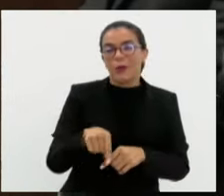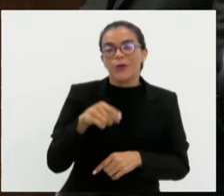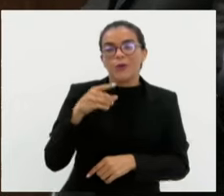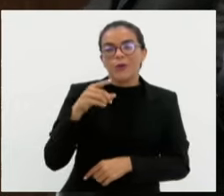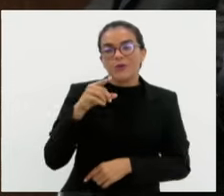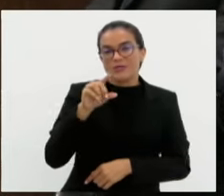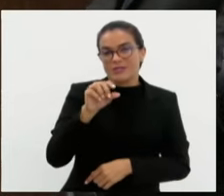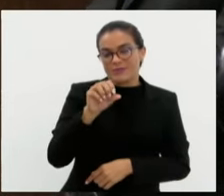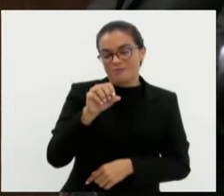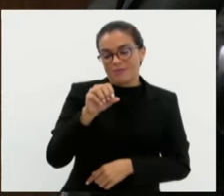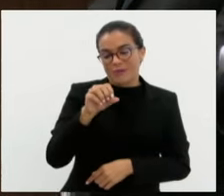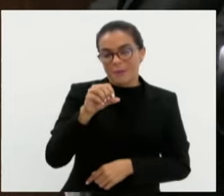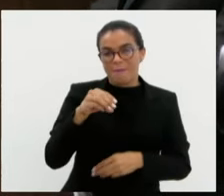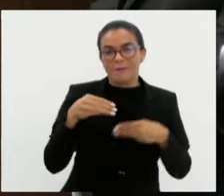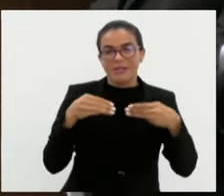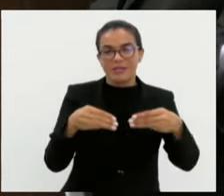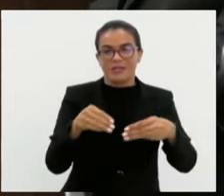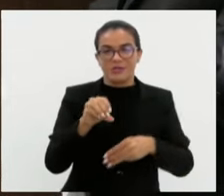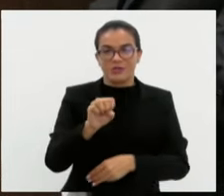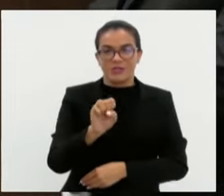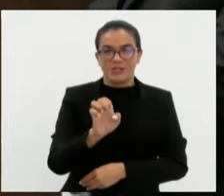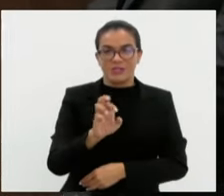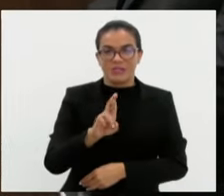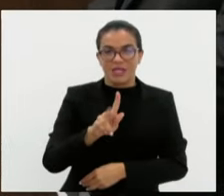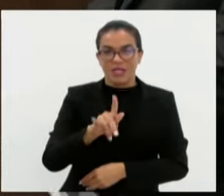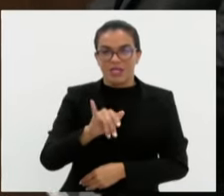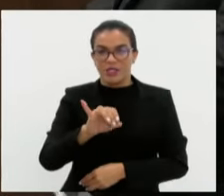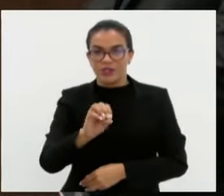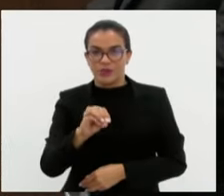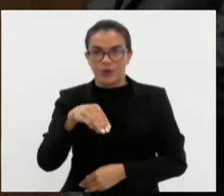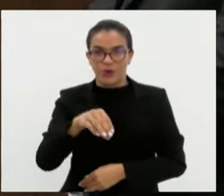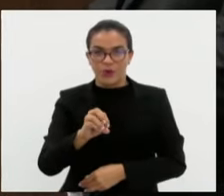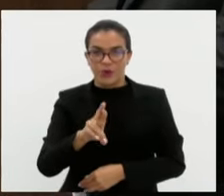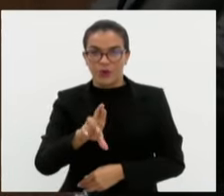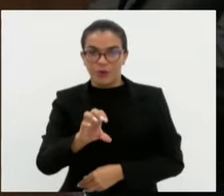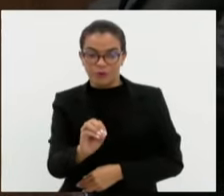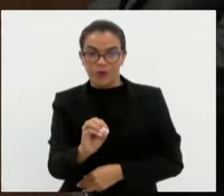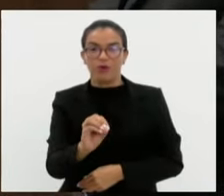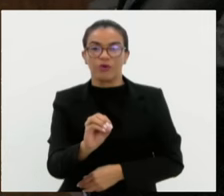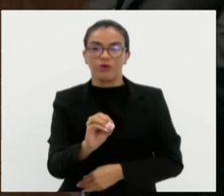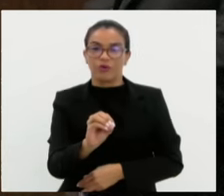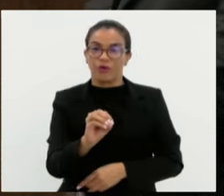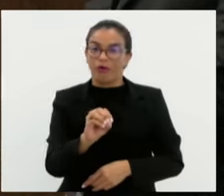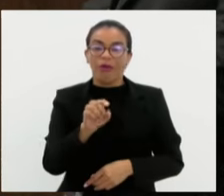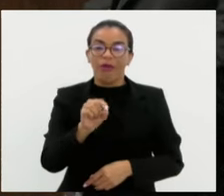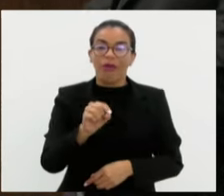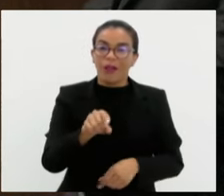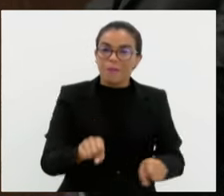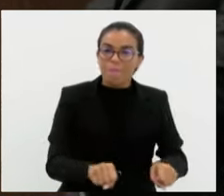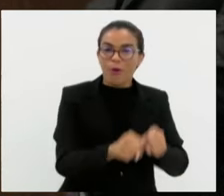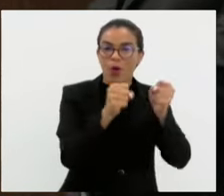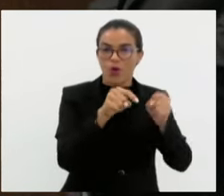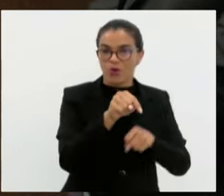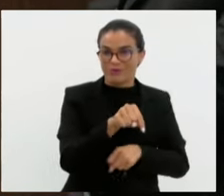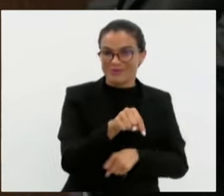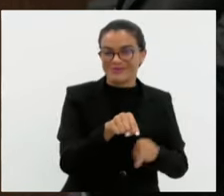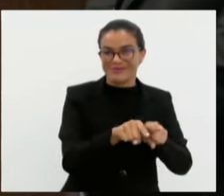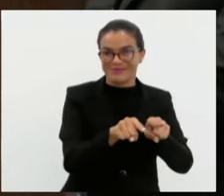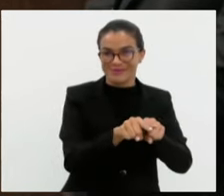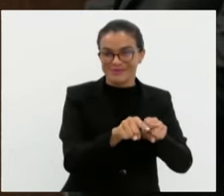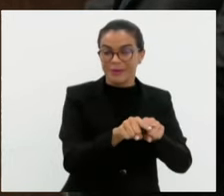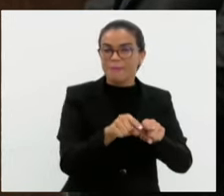contra o atual presidente, ferindo e malferindo o devido processo legal por muitas vezes. Então, a gente tem que